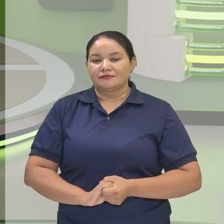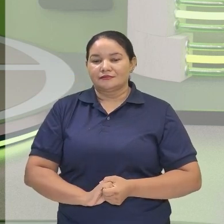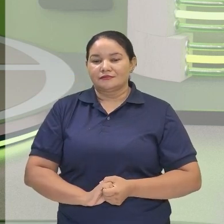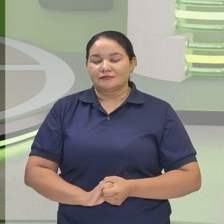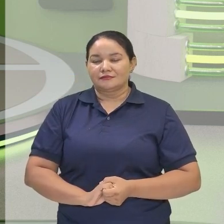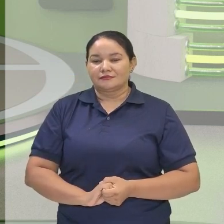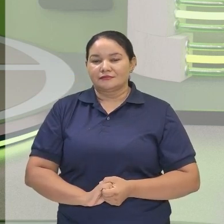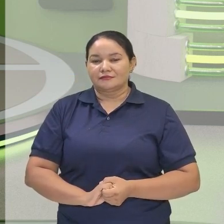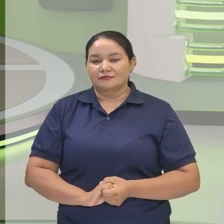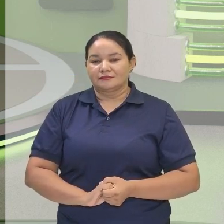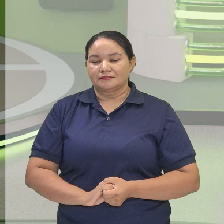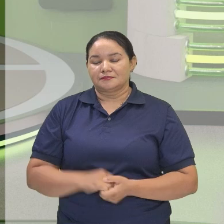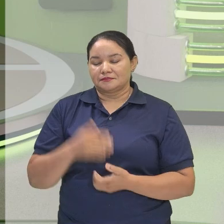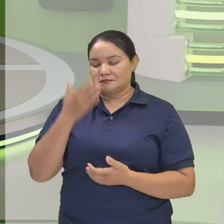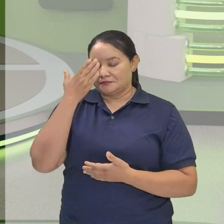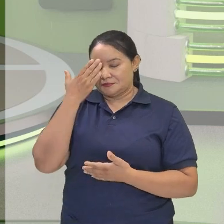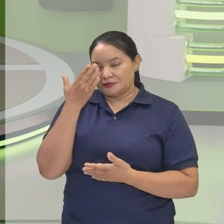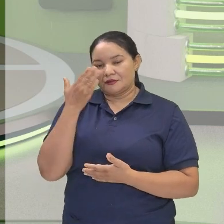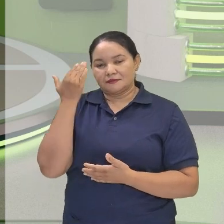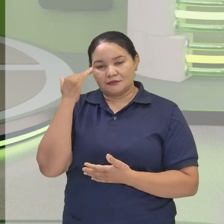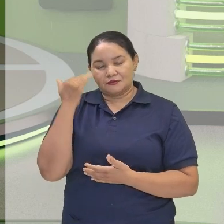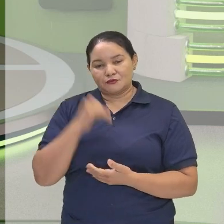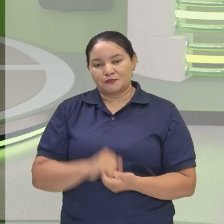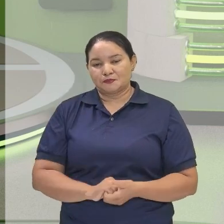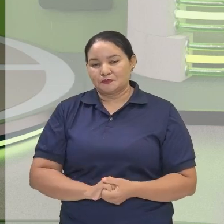Muito obrigado, professor. Eu entendi.